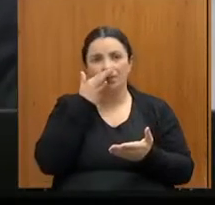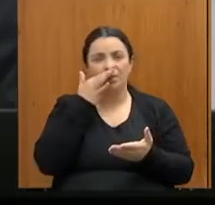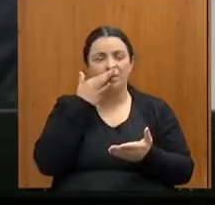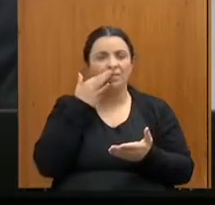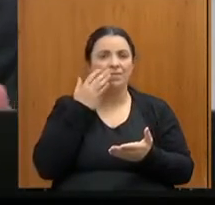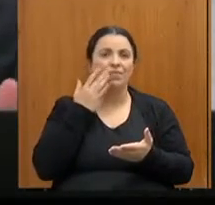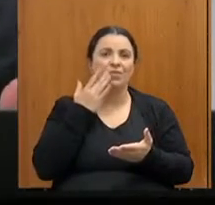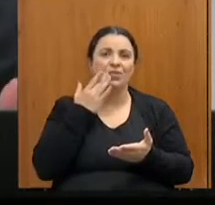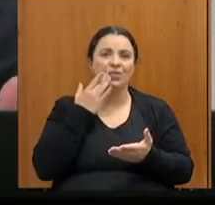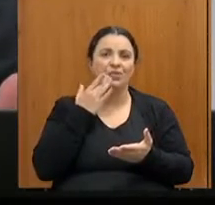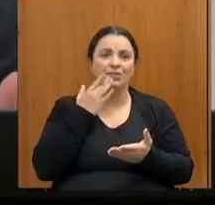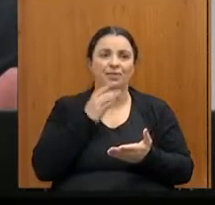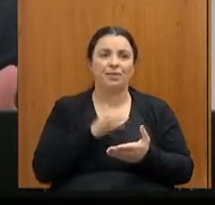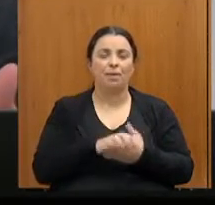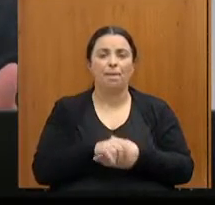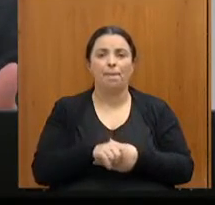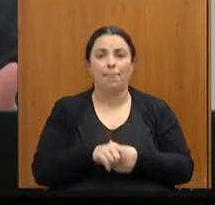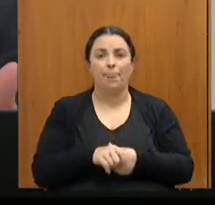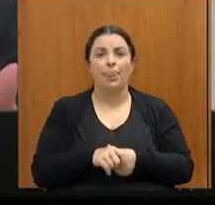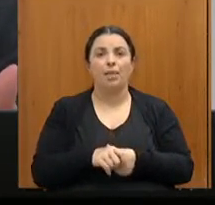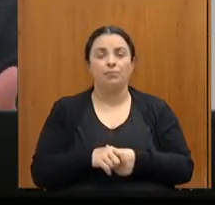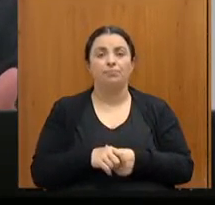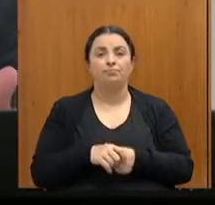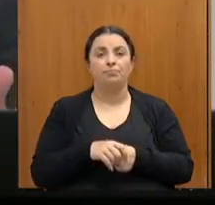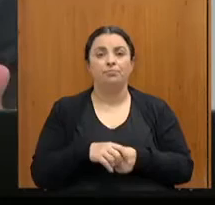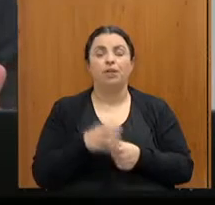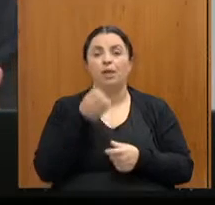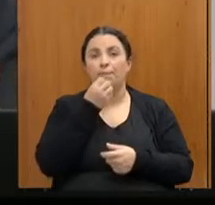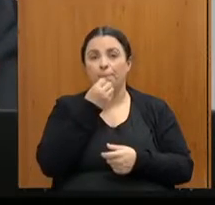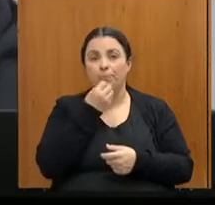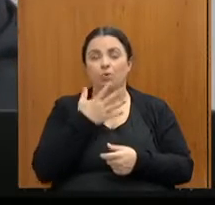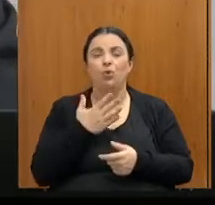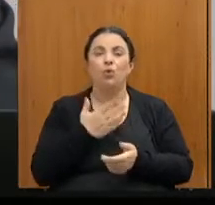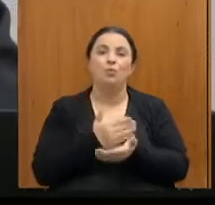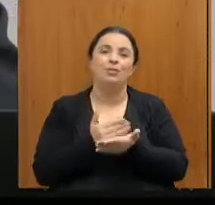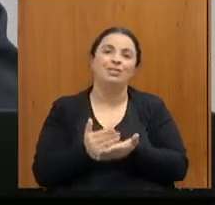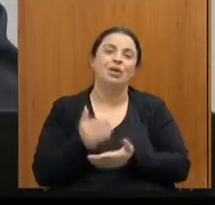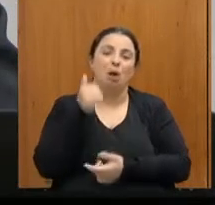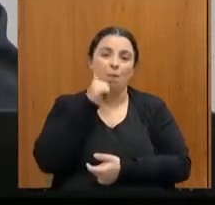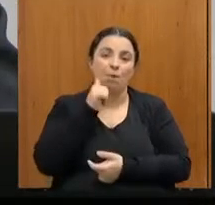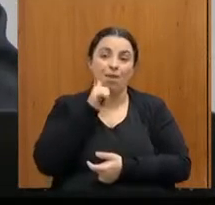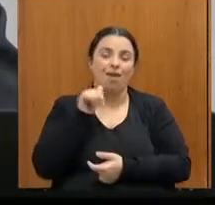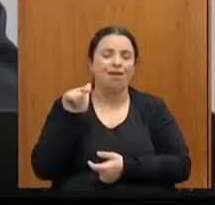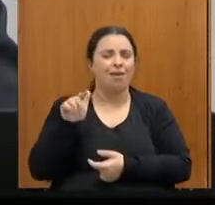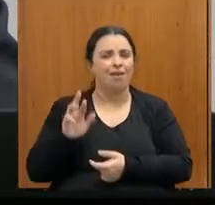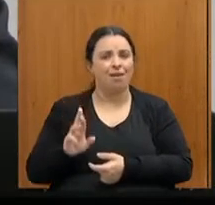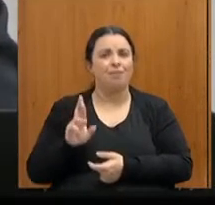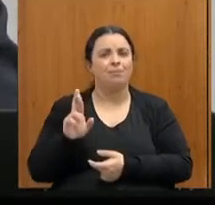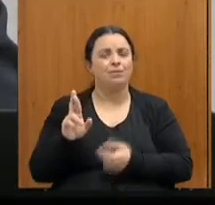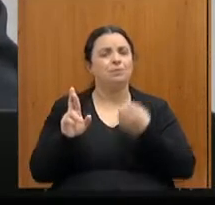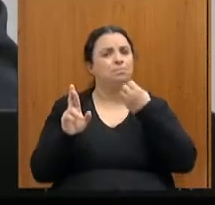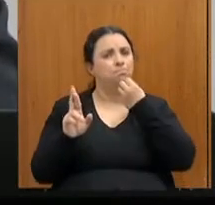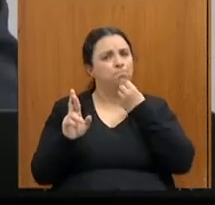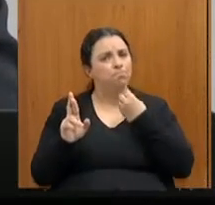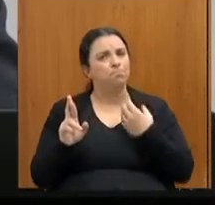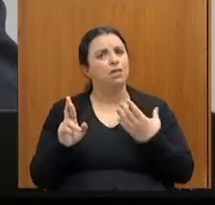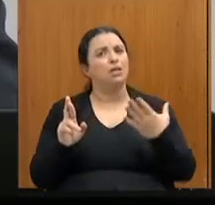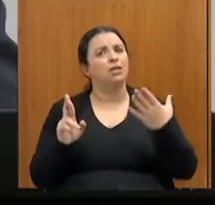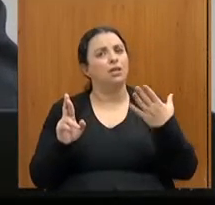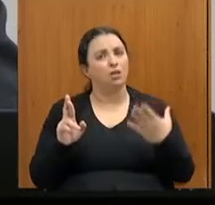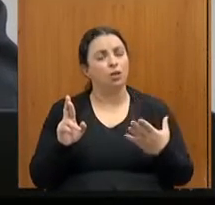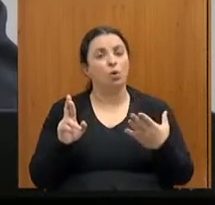bom e é sempre bom Presidente começarmos com uma mulher porque representa tão bem né o